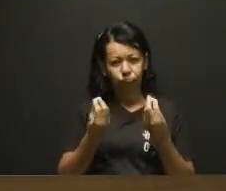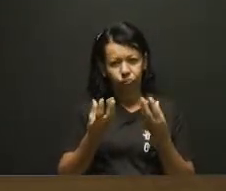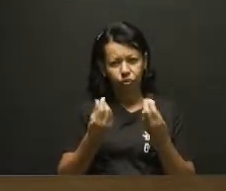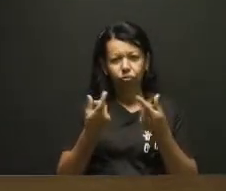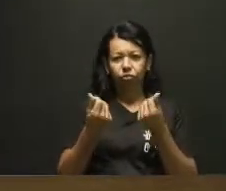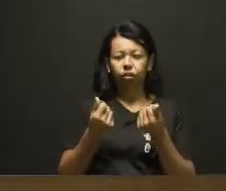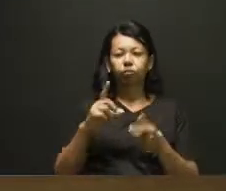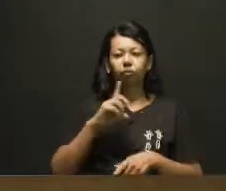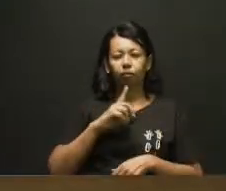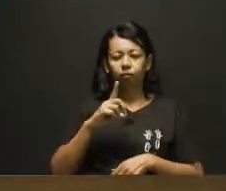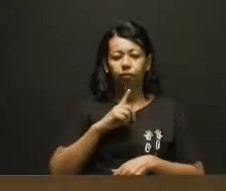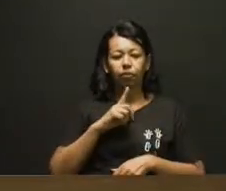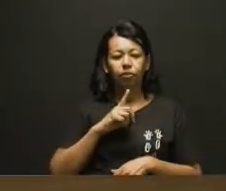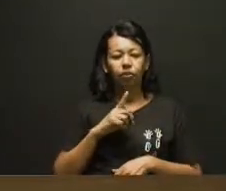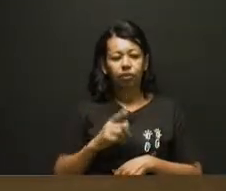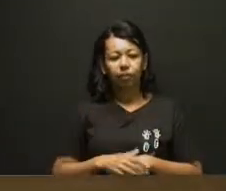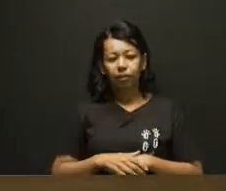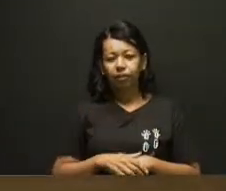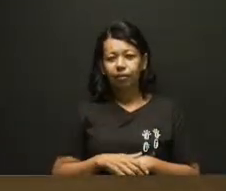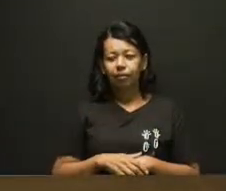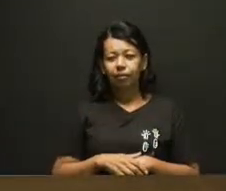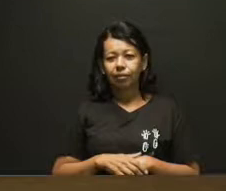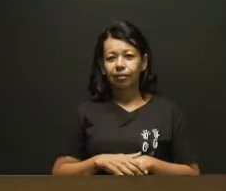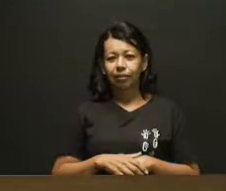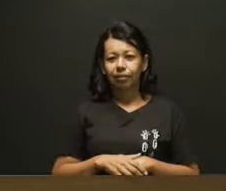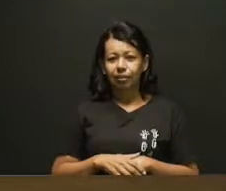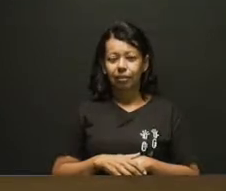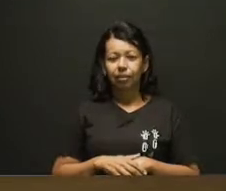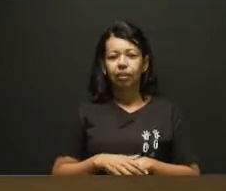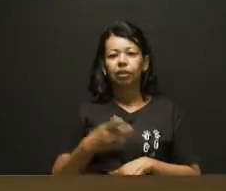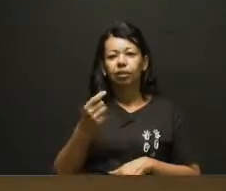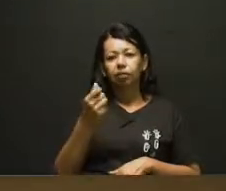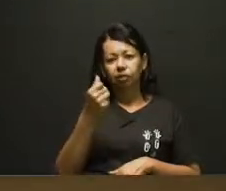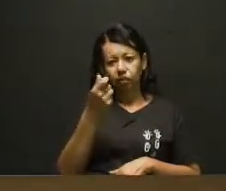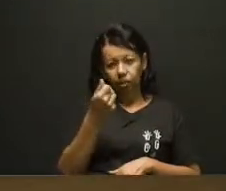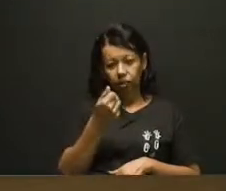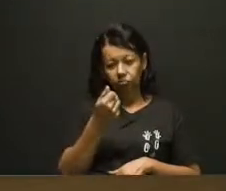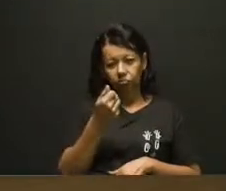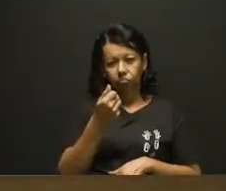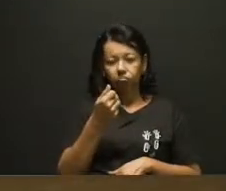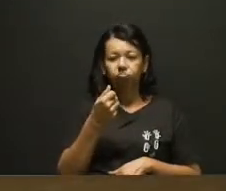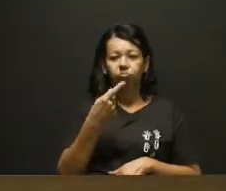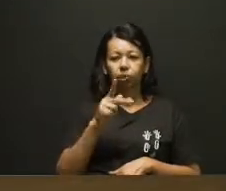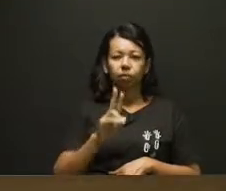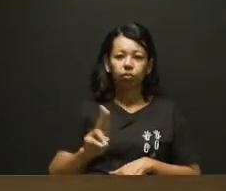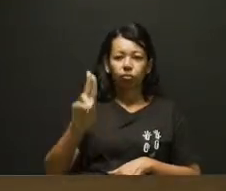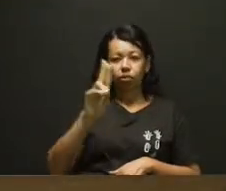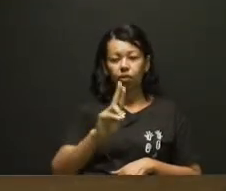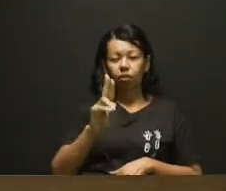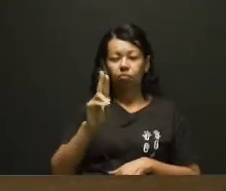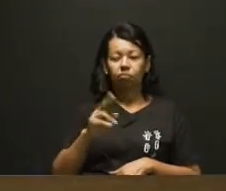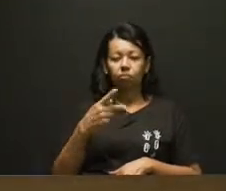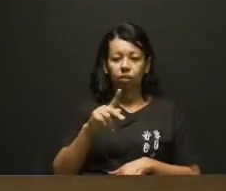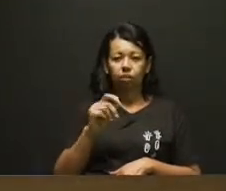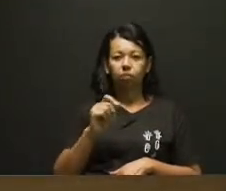dinheiro falar que é pouco porque não há esse dinheiro disse direcionado pra isso para o serviço que a função do lions e